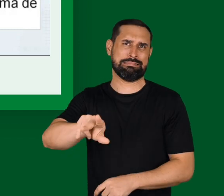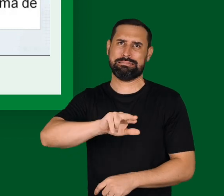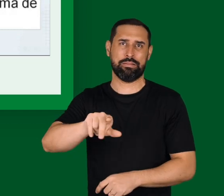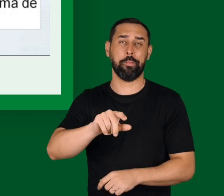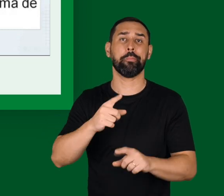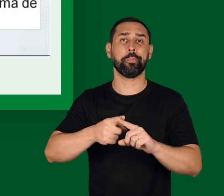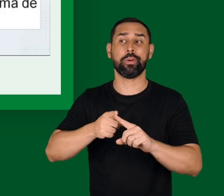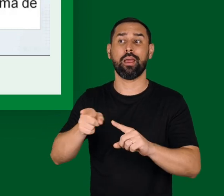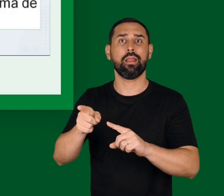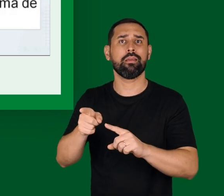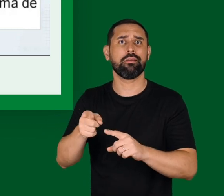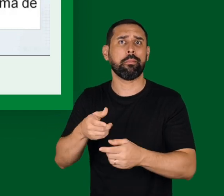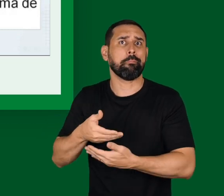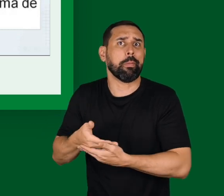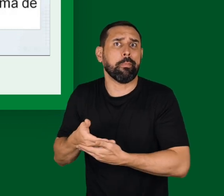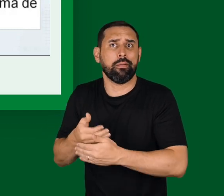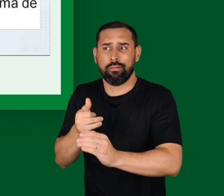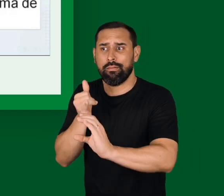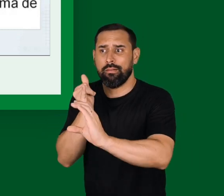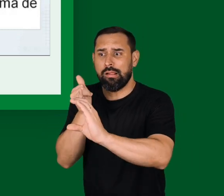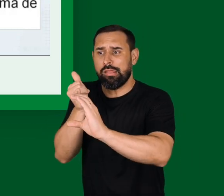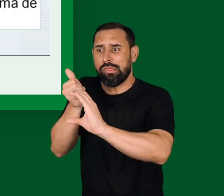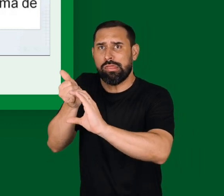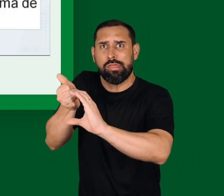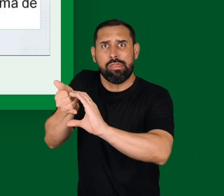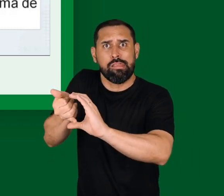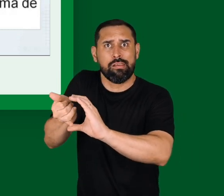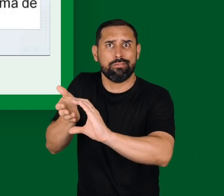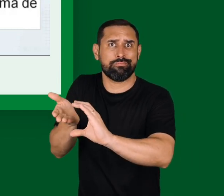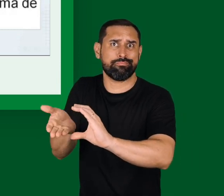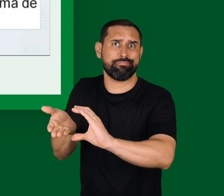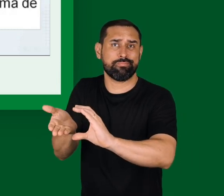porque normalmente a gente vai estar entubando um bebê que está